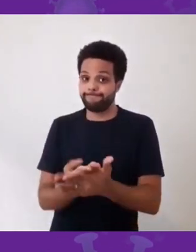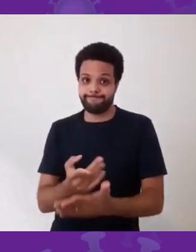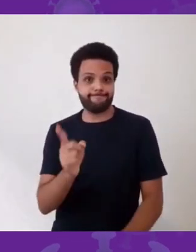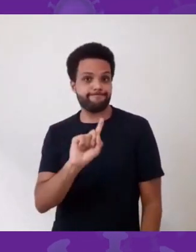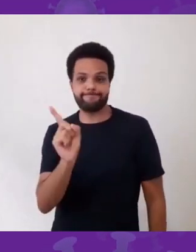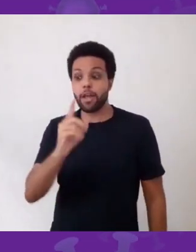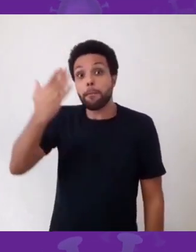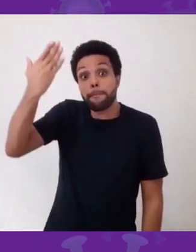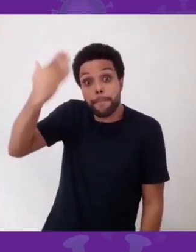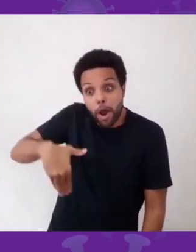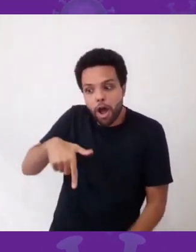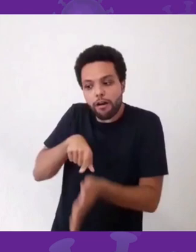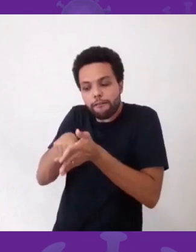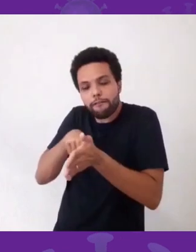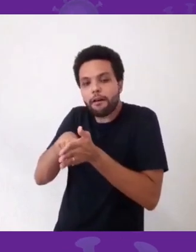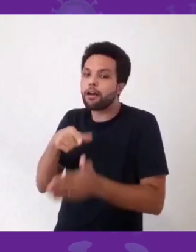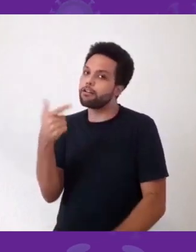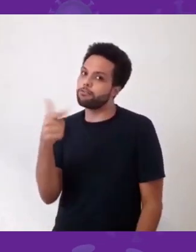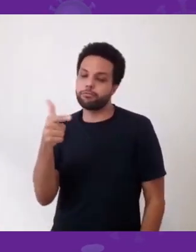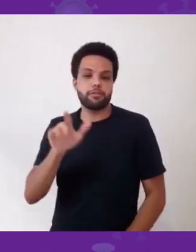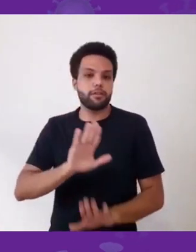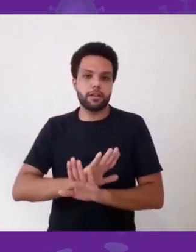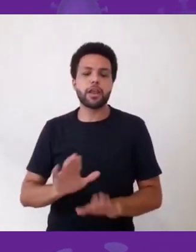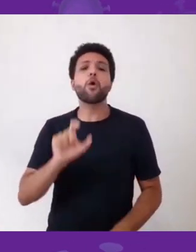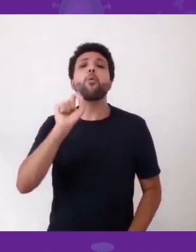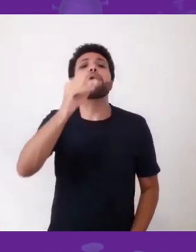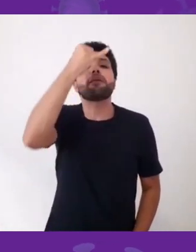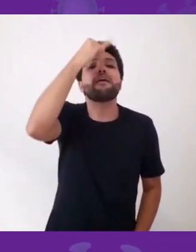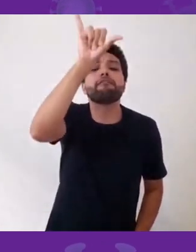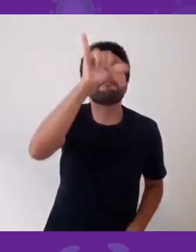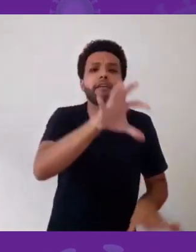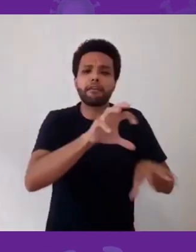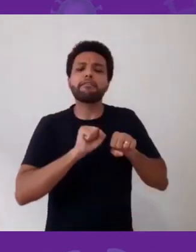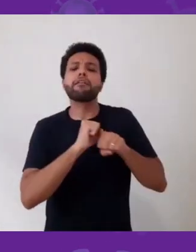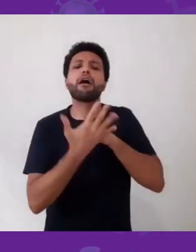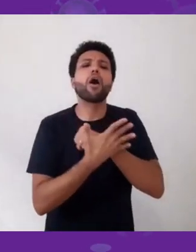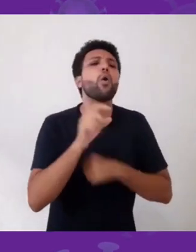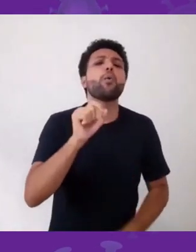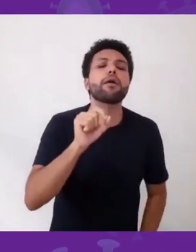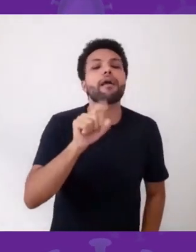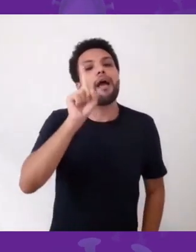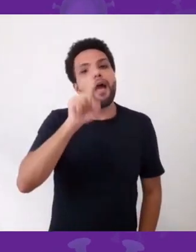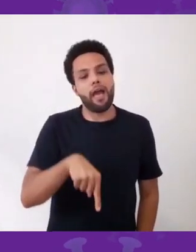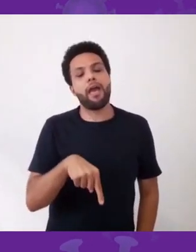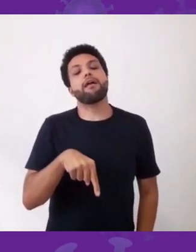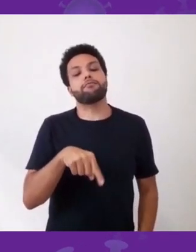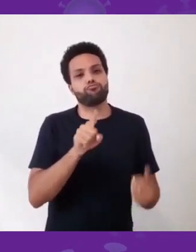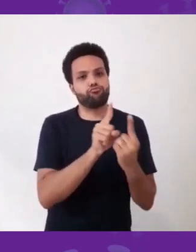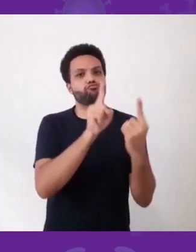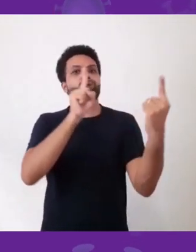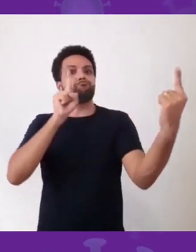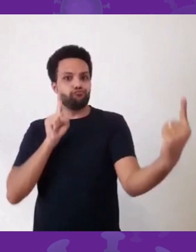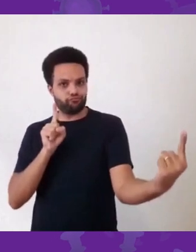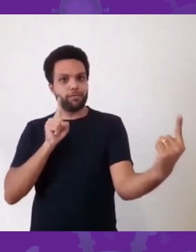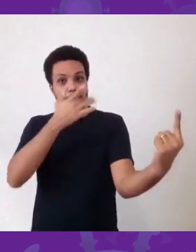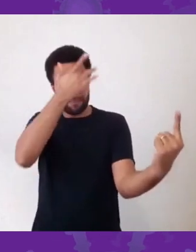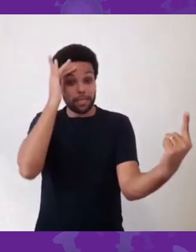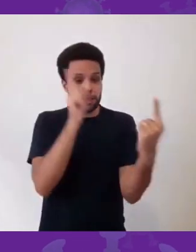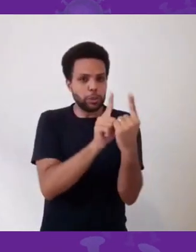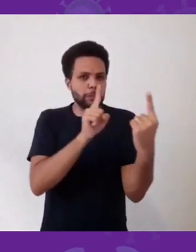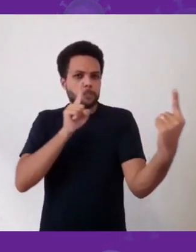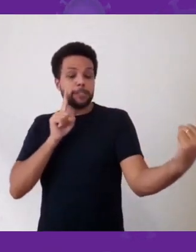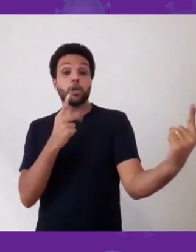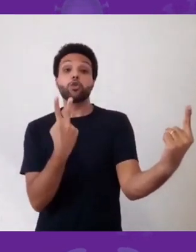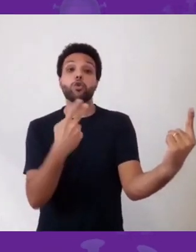d também não tem nenhum efeito preventivo contra o coronavírus o que protege contra o coronavírus na